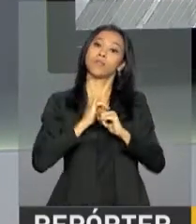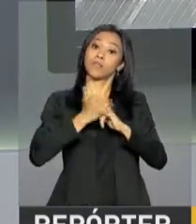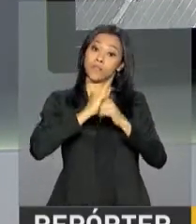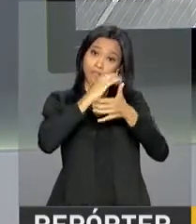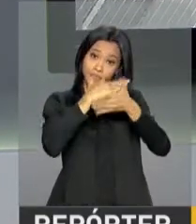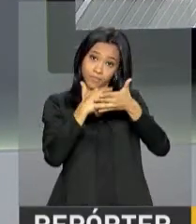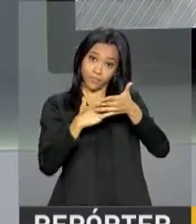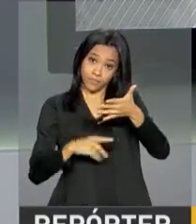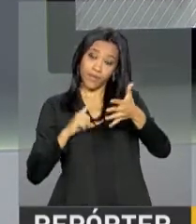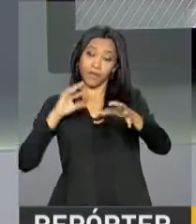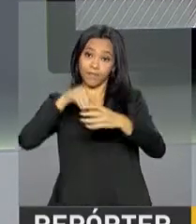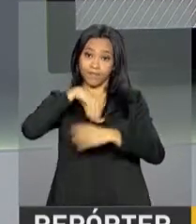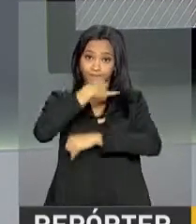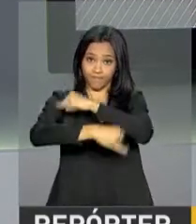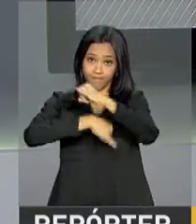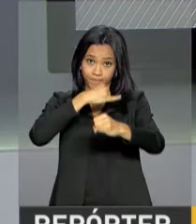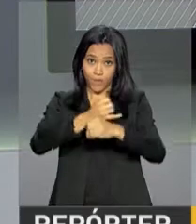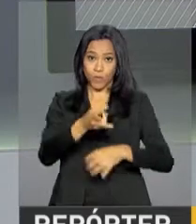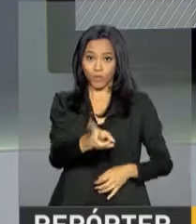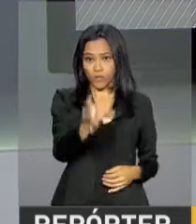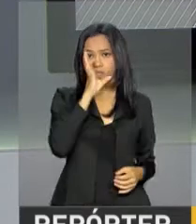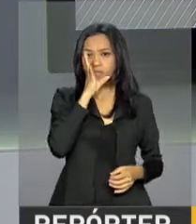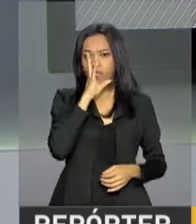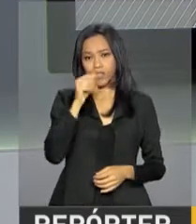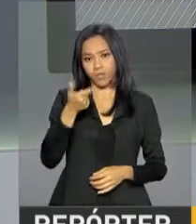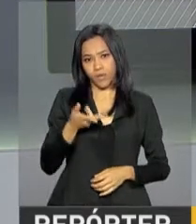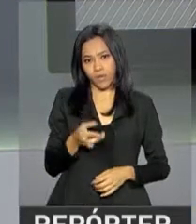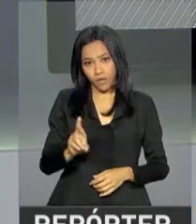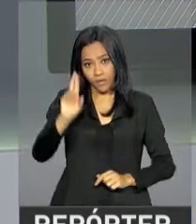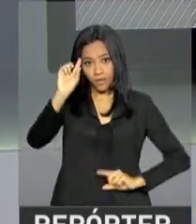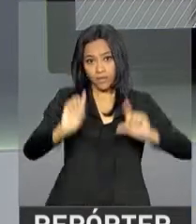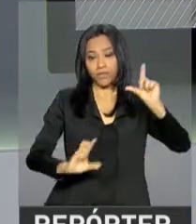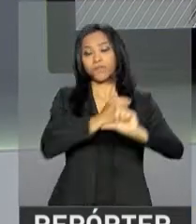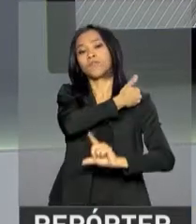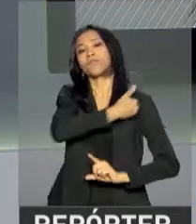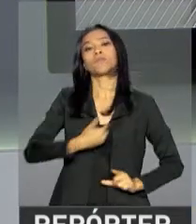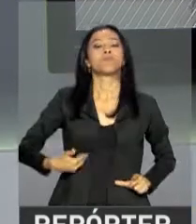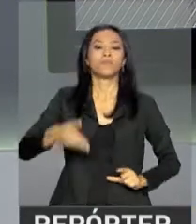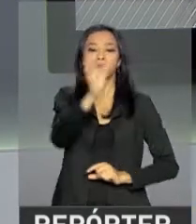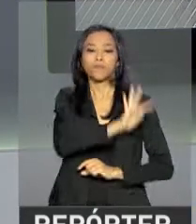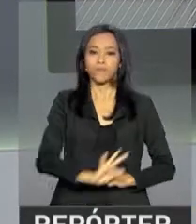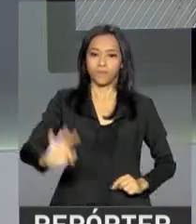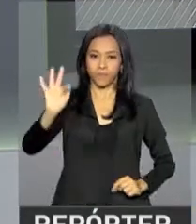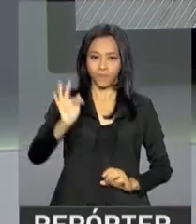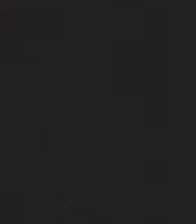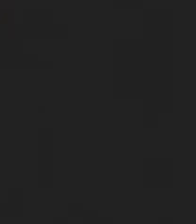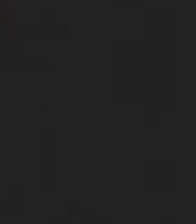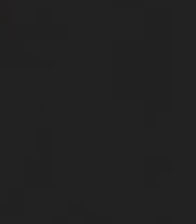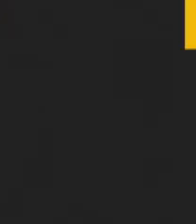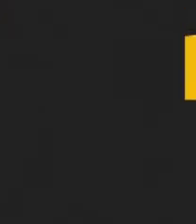está na página da nbr na internet continue com a gente na nbr a tv do governo federal